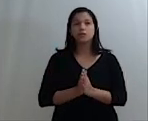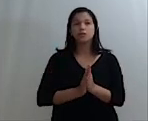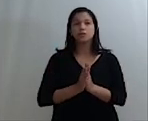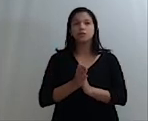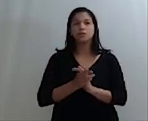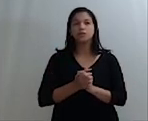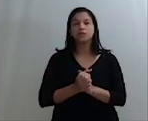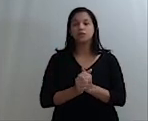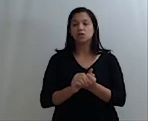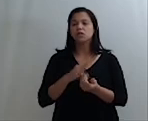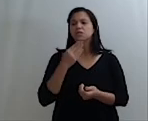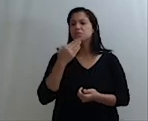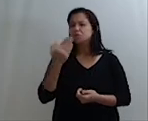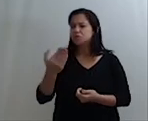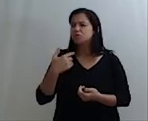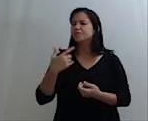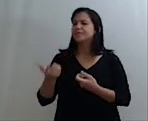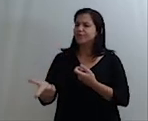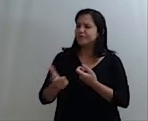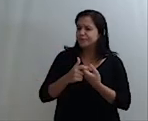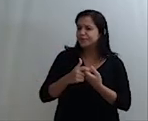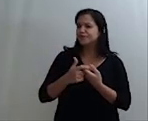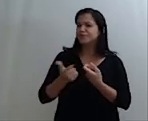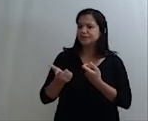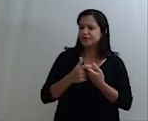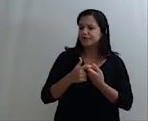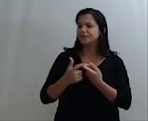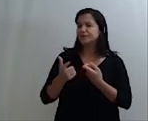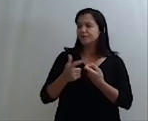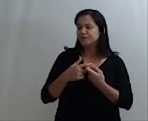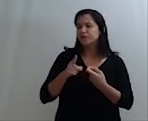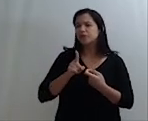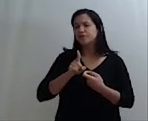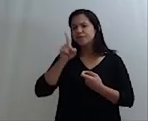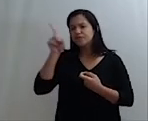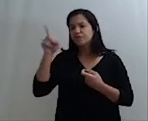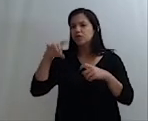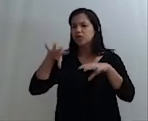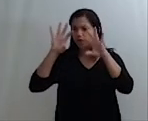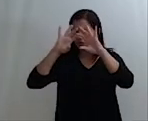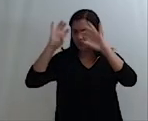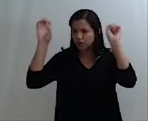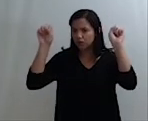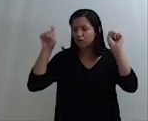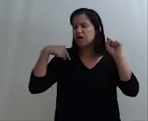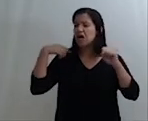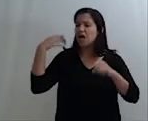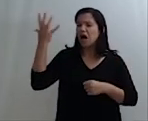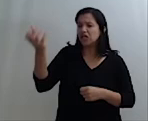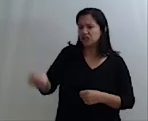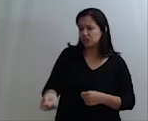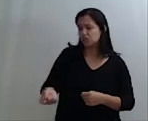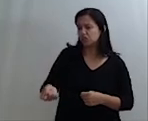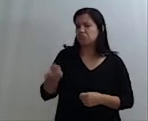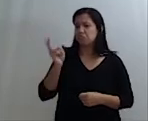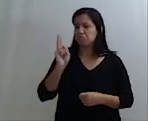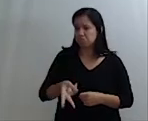de revogação foi foi levado ao tribunal de justiça e o tribunal entendeu como legal lá